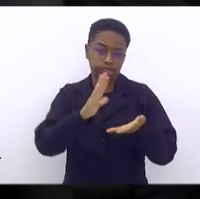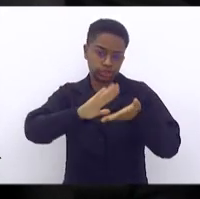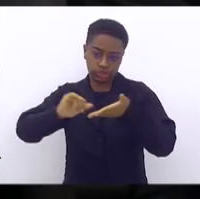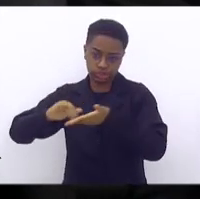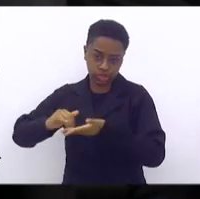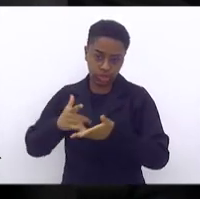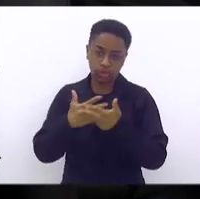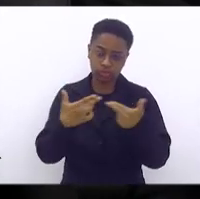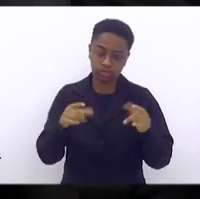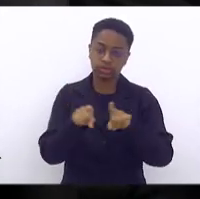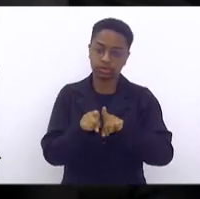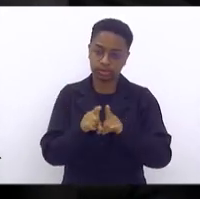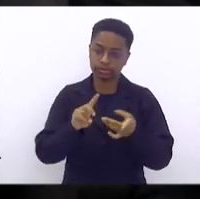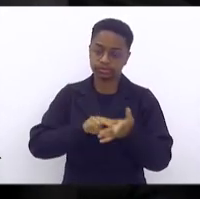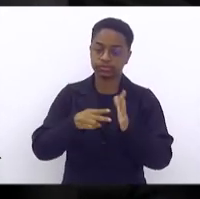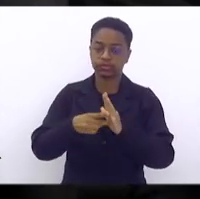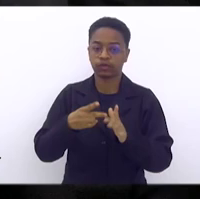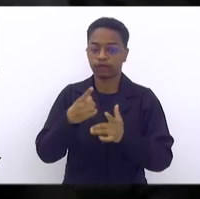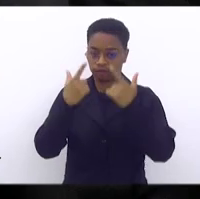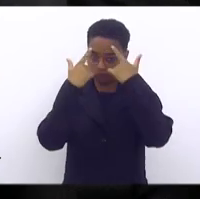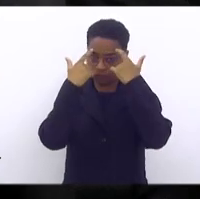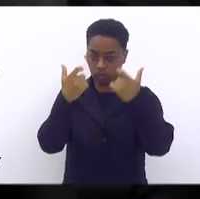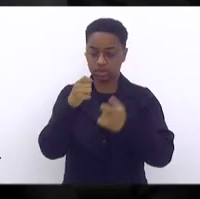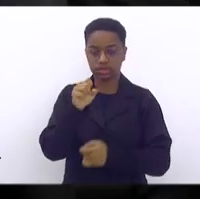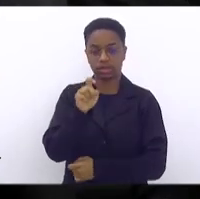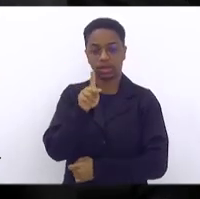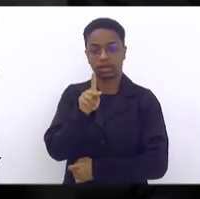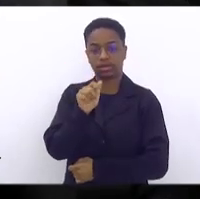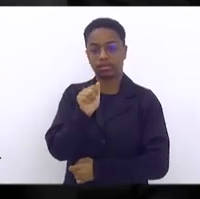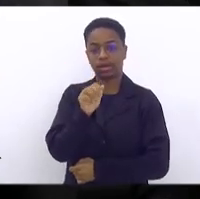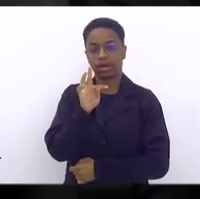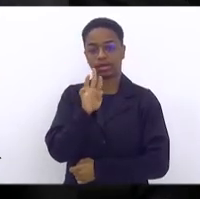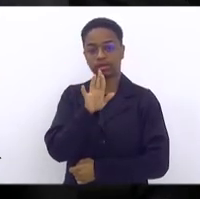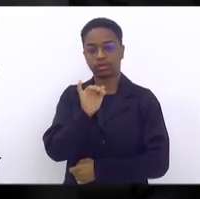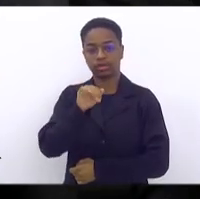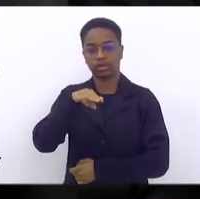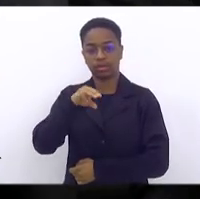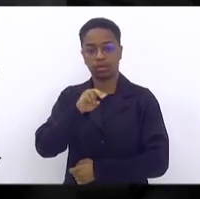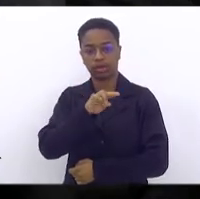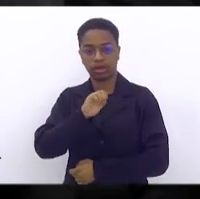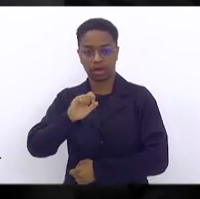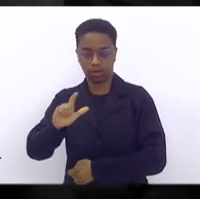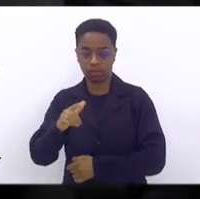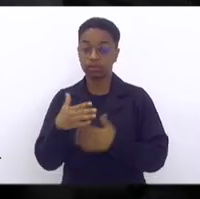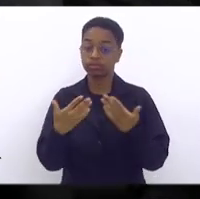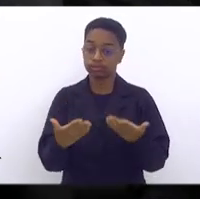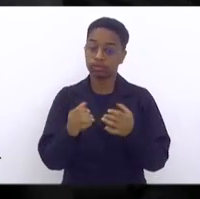isso configura violência patrimonial e é apto para pedir a medida protetiva. Então, esse é